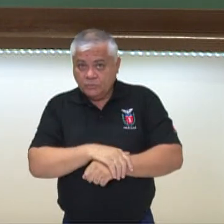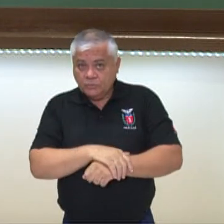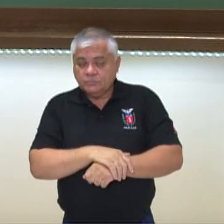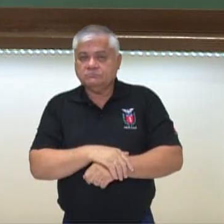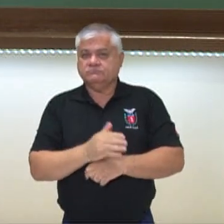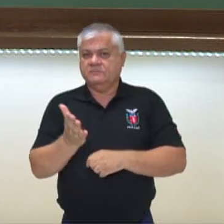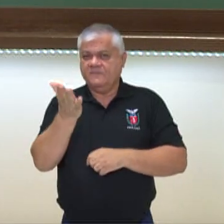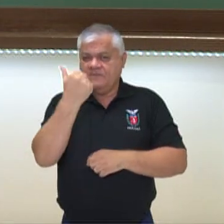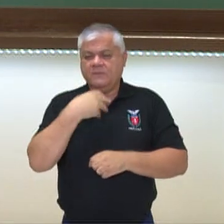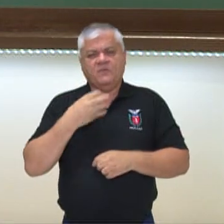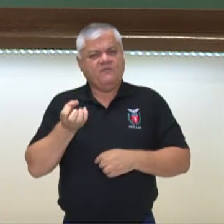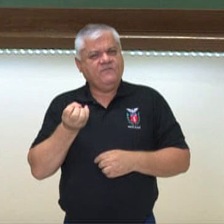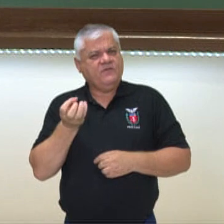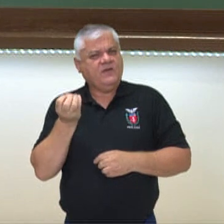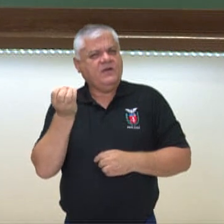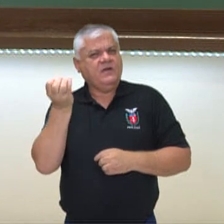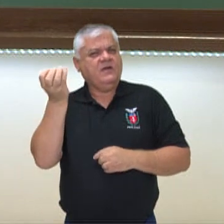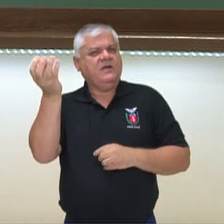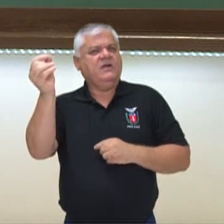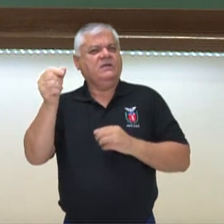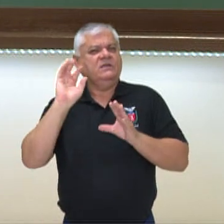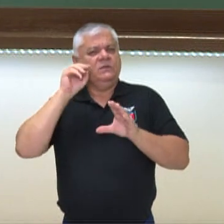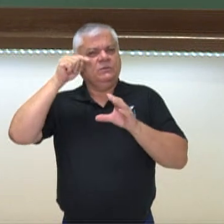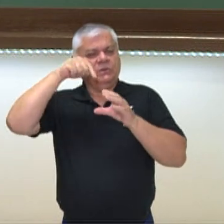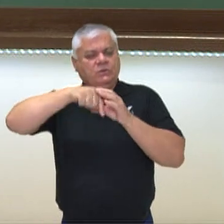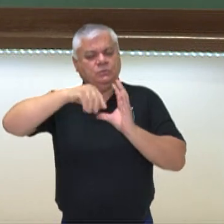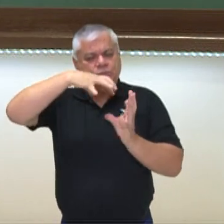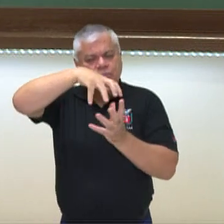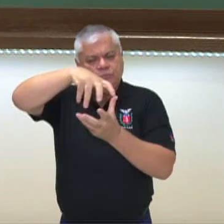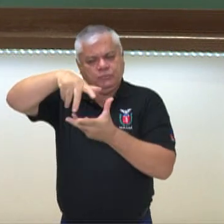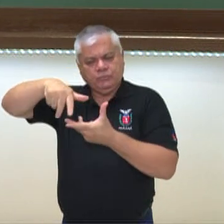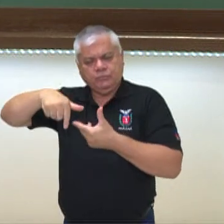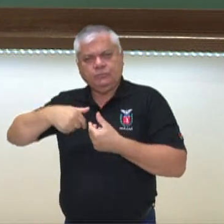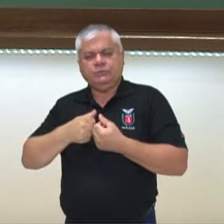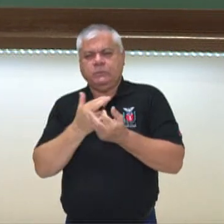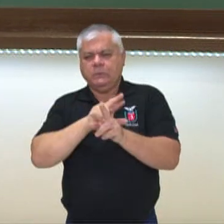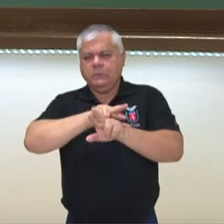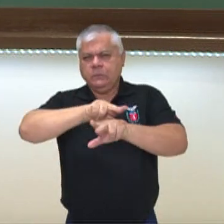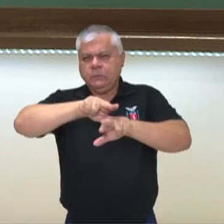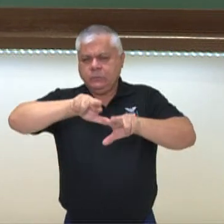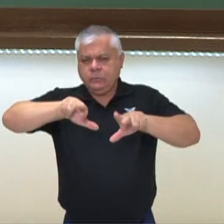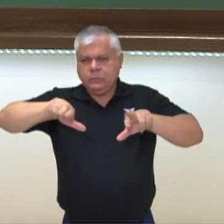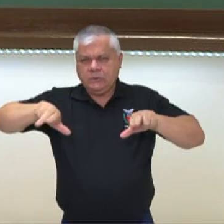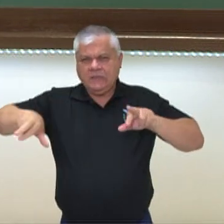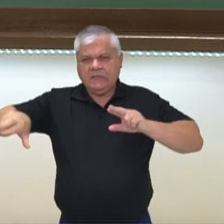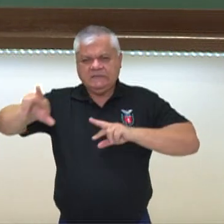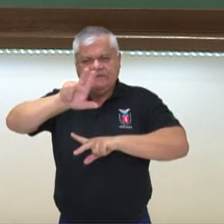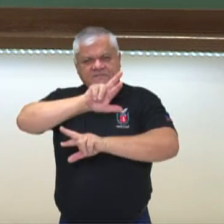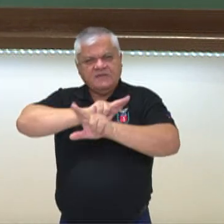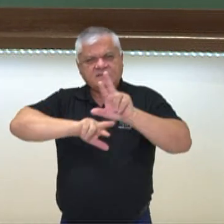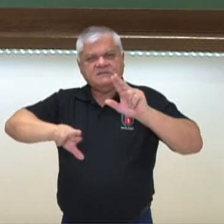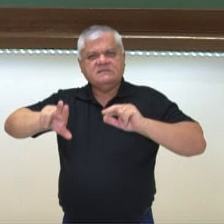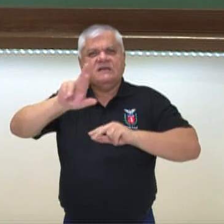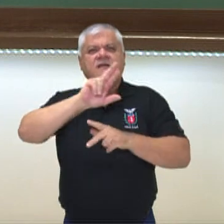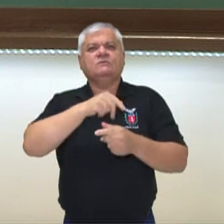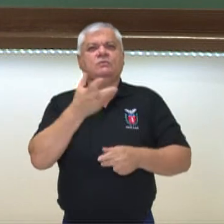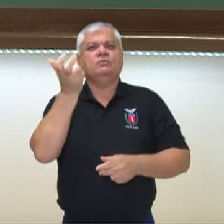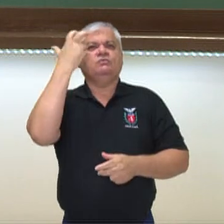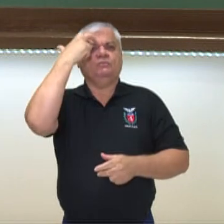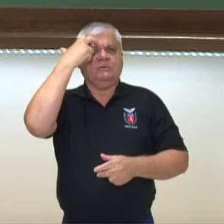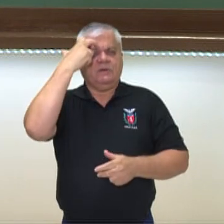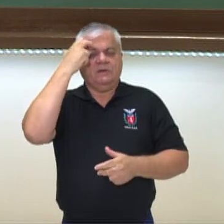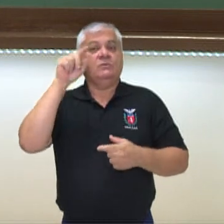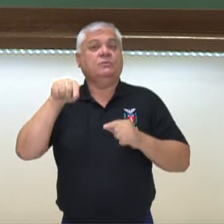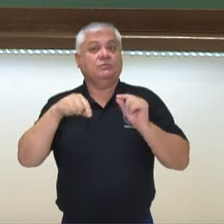a nossa viagem dentro desse universo da pluralidade, da diversidade